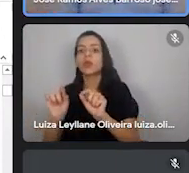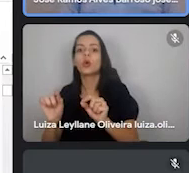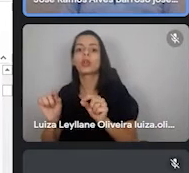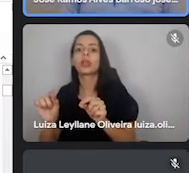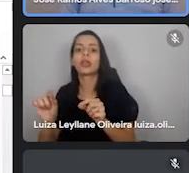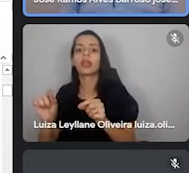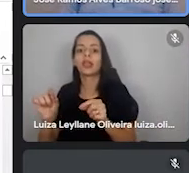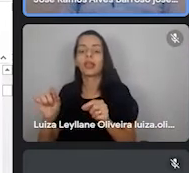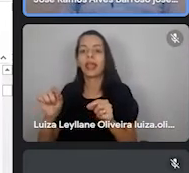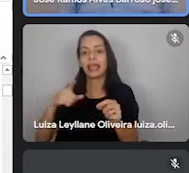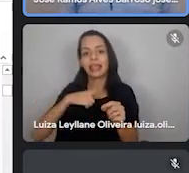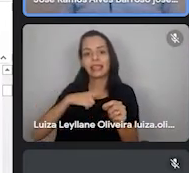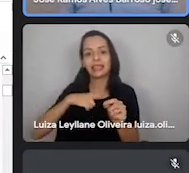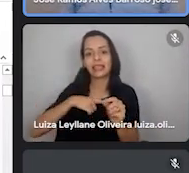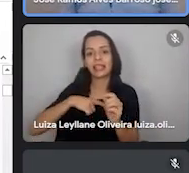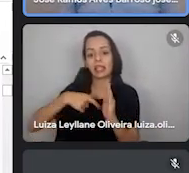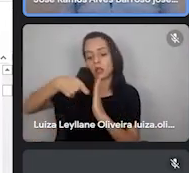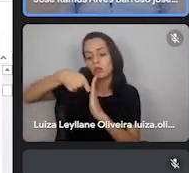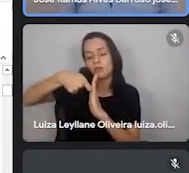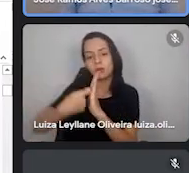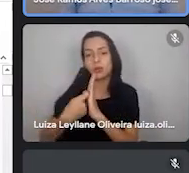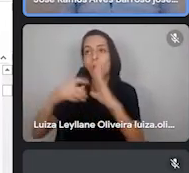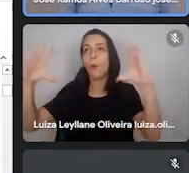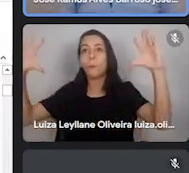religação, reenergização do circuito.